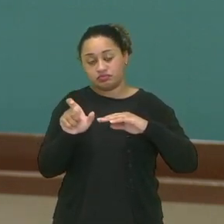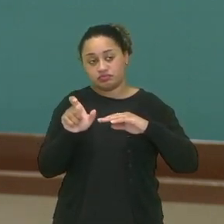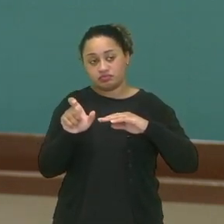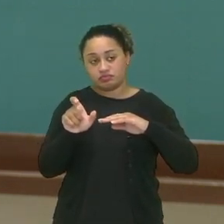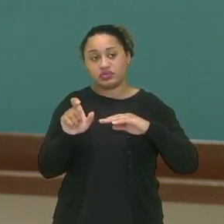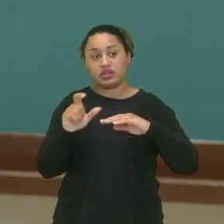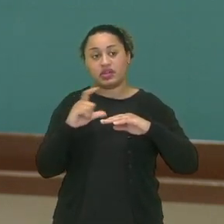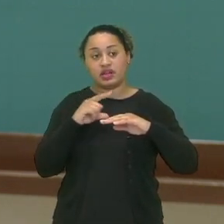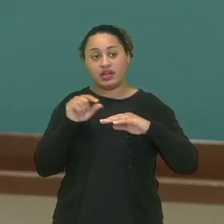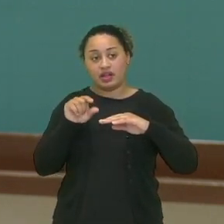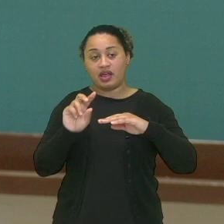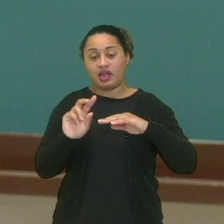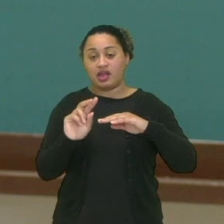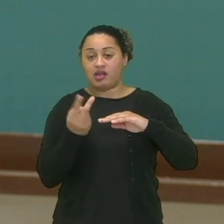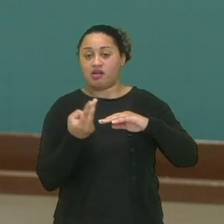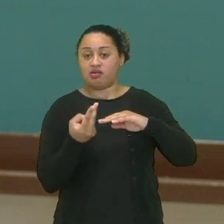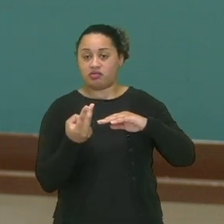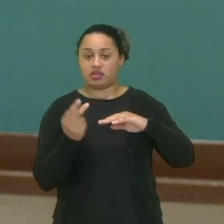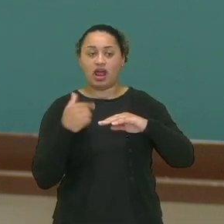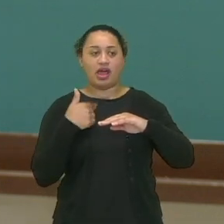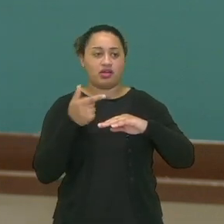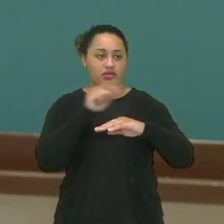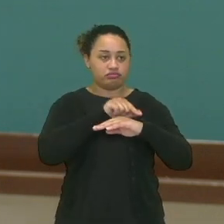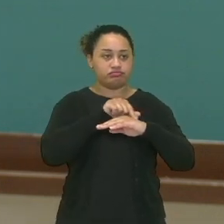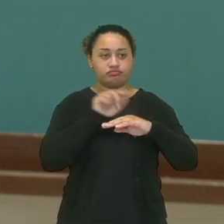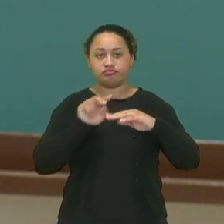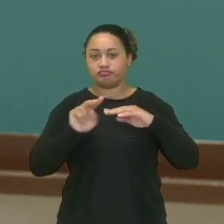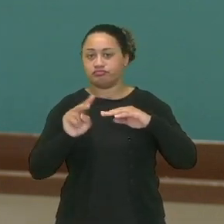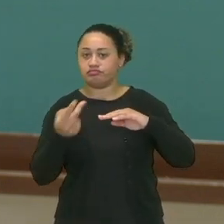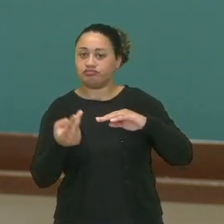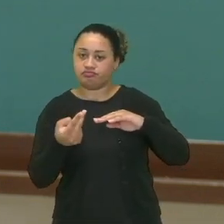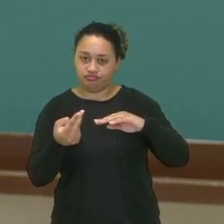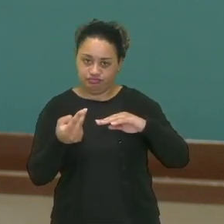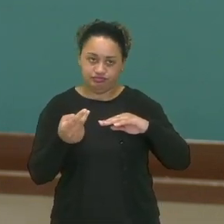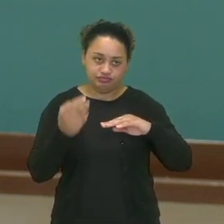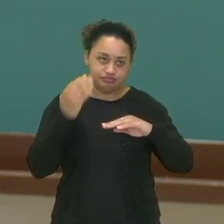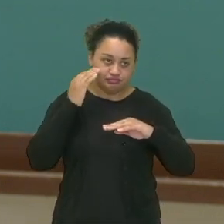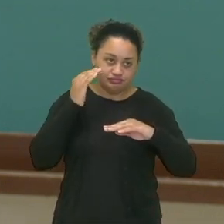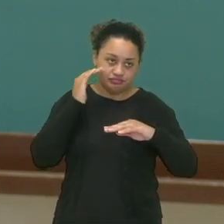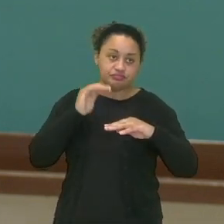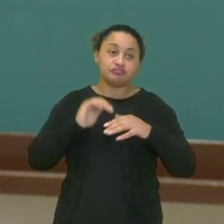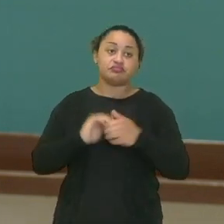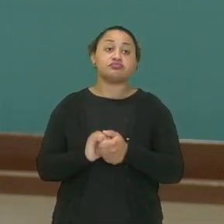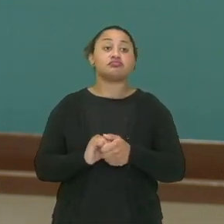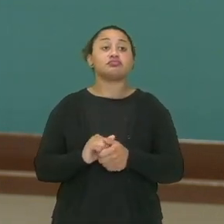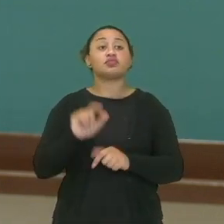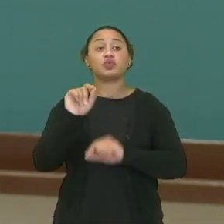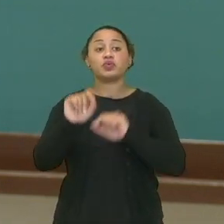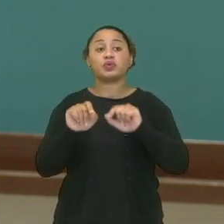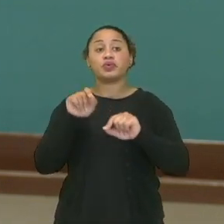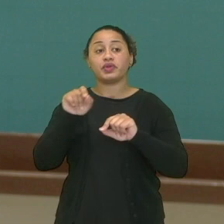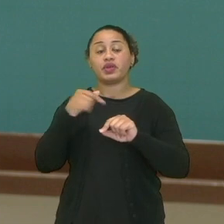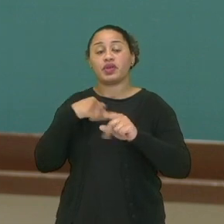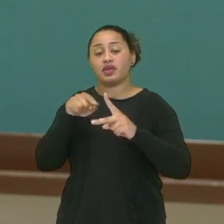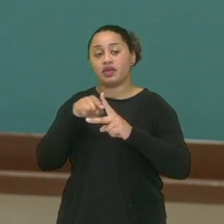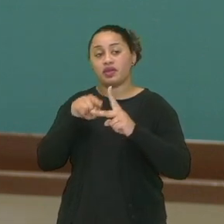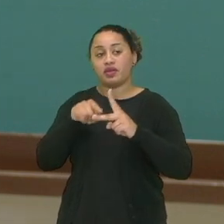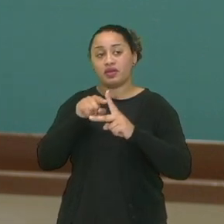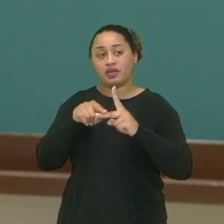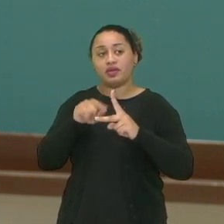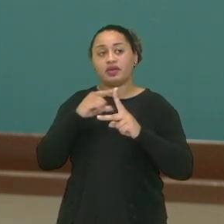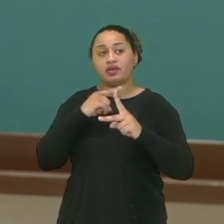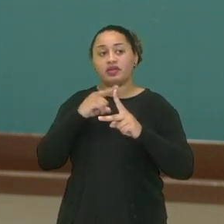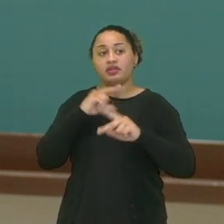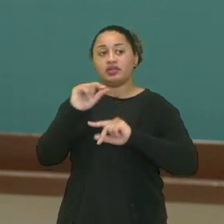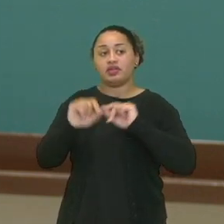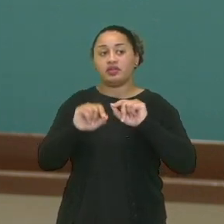cima termina no 180 e a linha de baixo começa no 0, tá? E nesse caso aqui, ó, este é um ângulo que a gente tem marcado